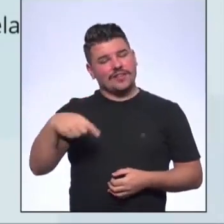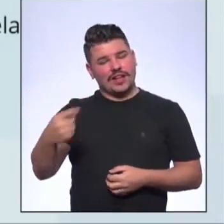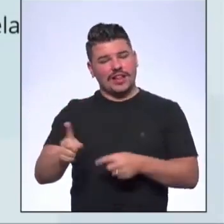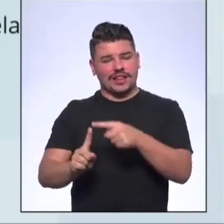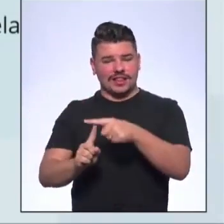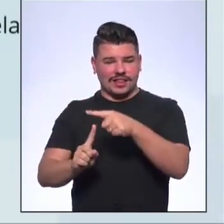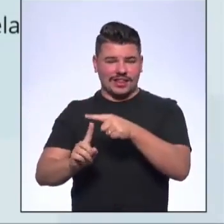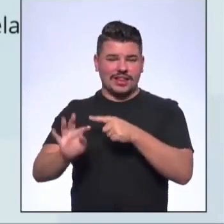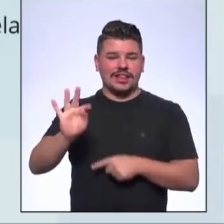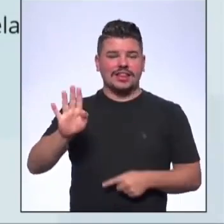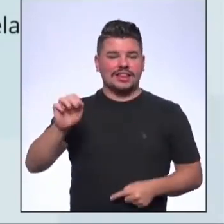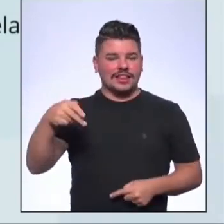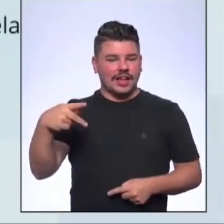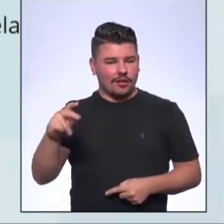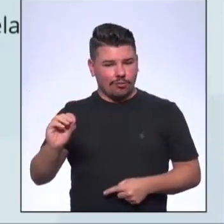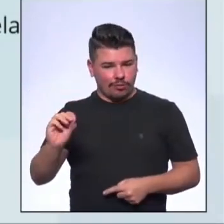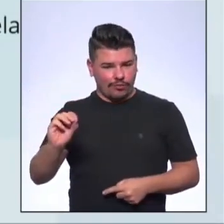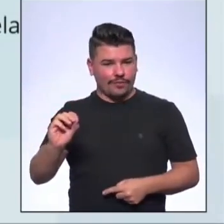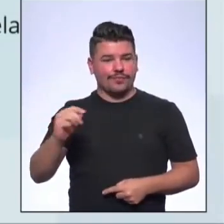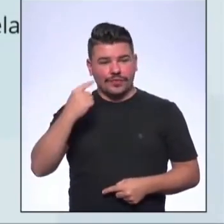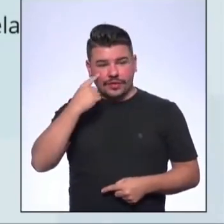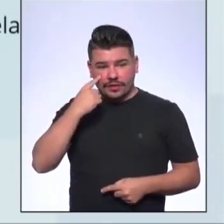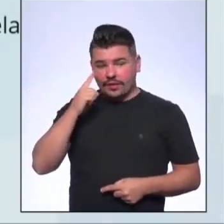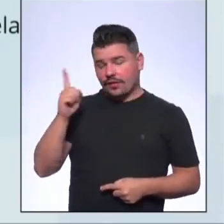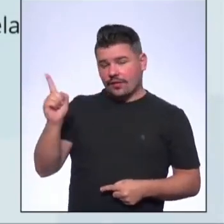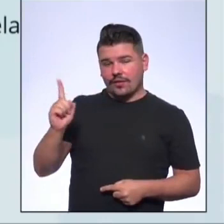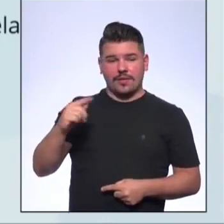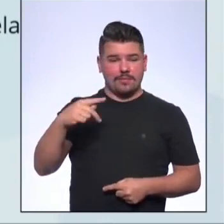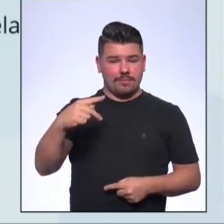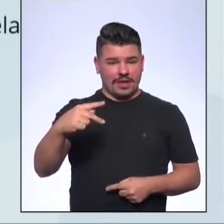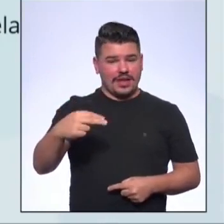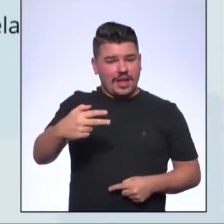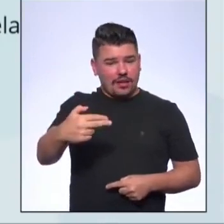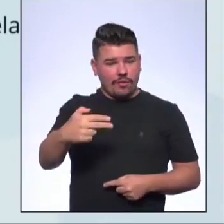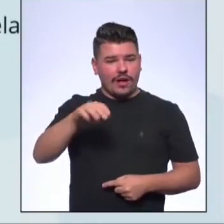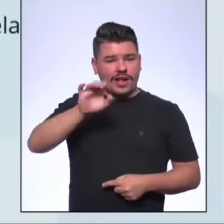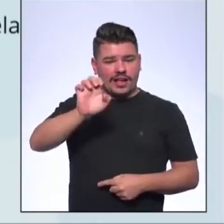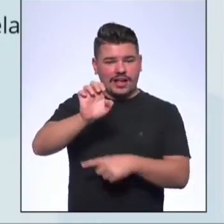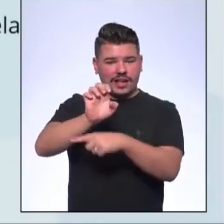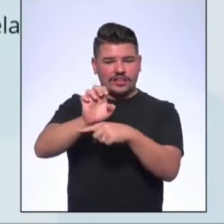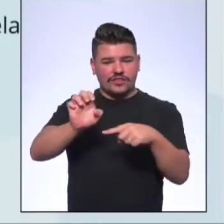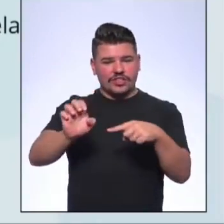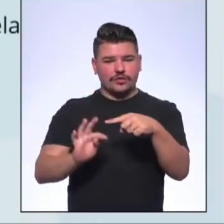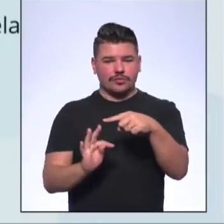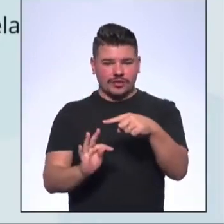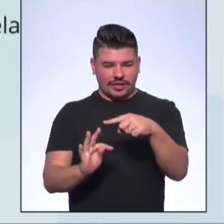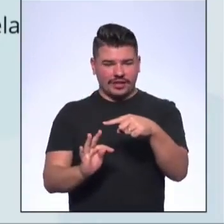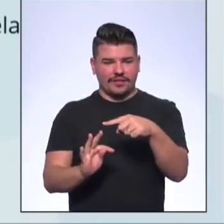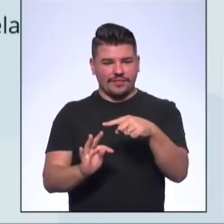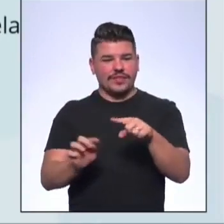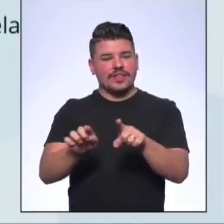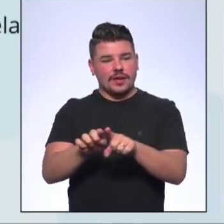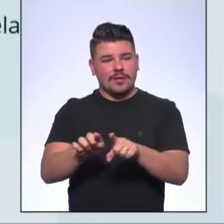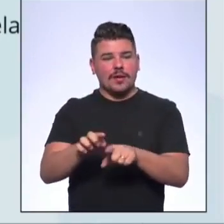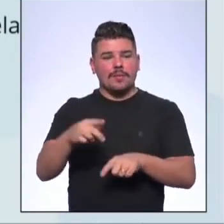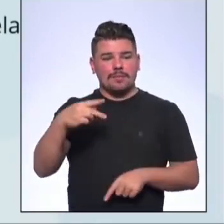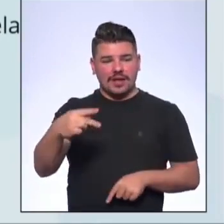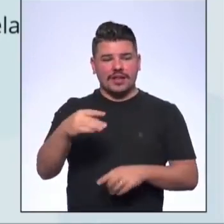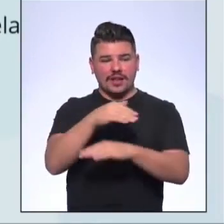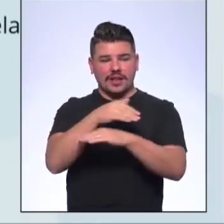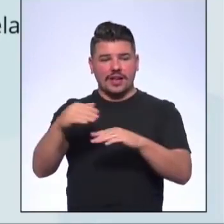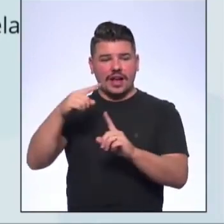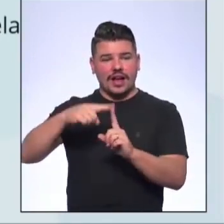A relação entre a energia consumida, a energia gerada, também tem a potência dissipada também, tá? Energia dissipada,